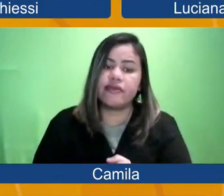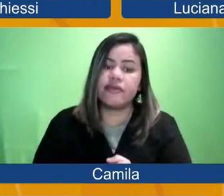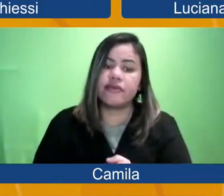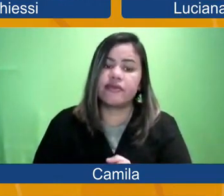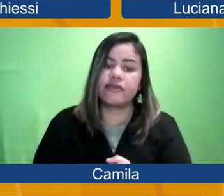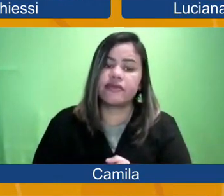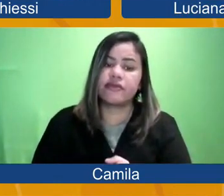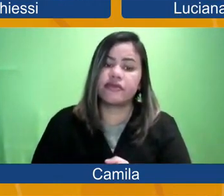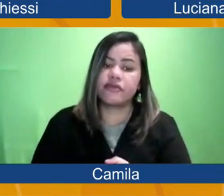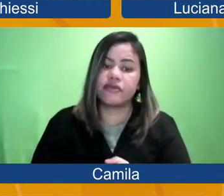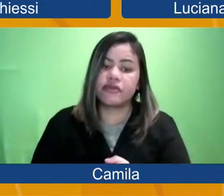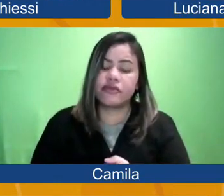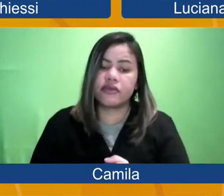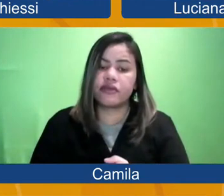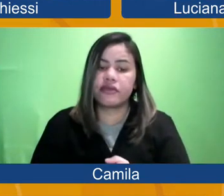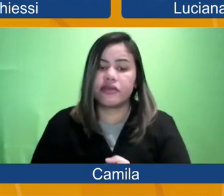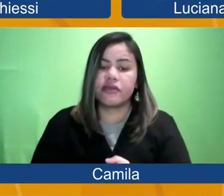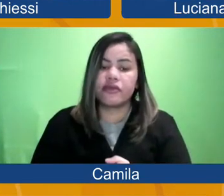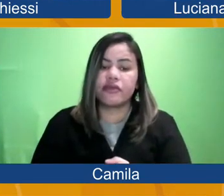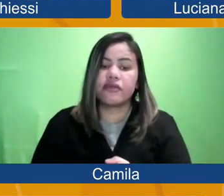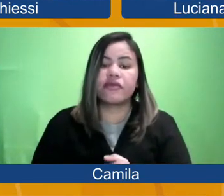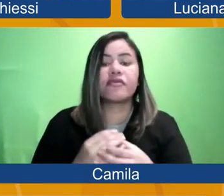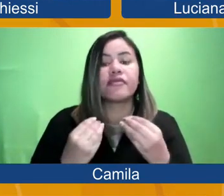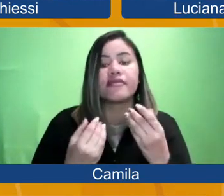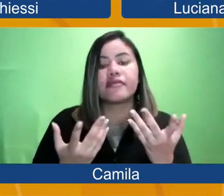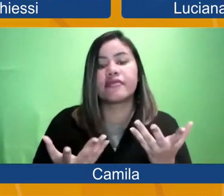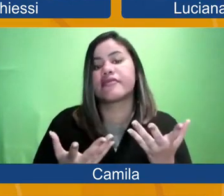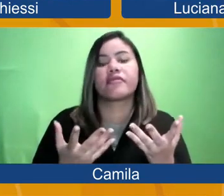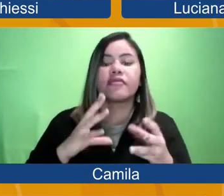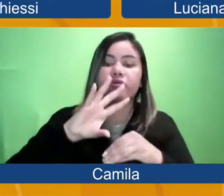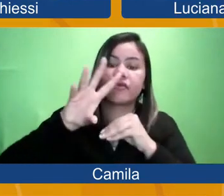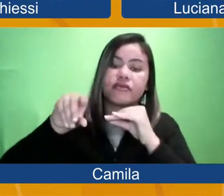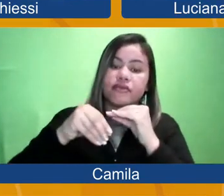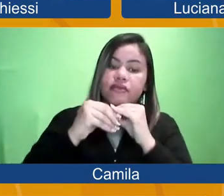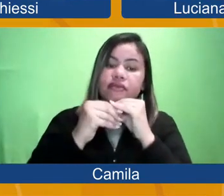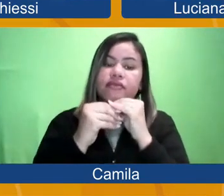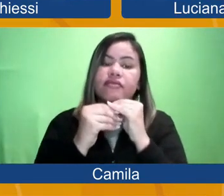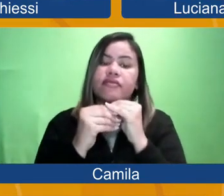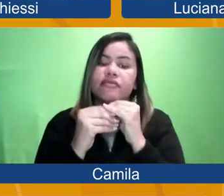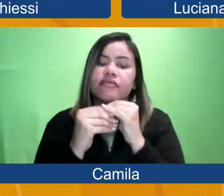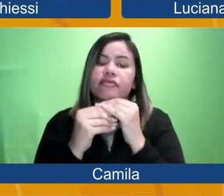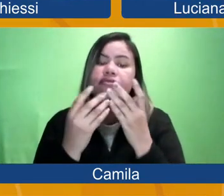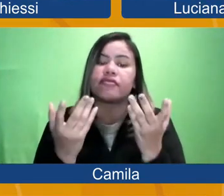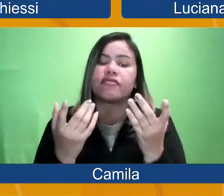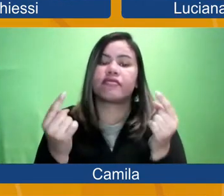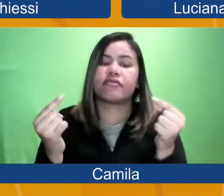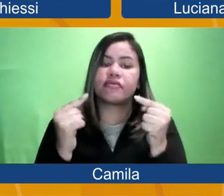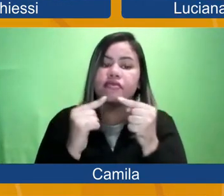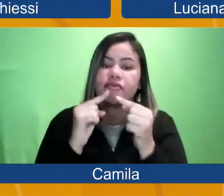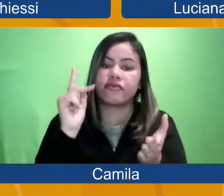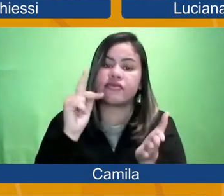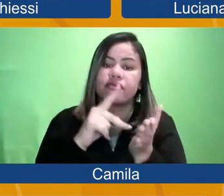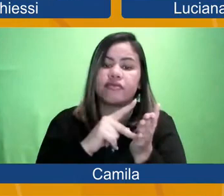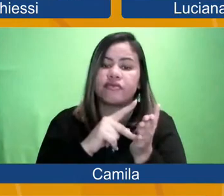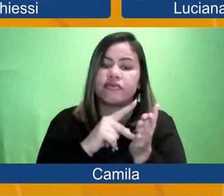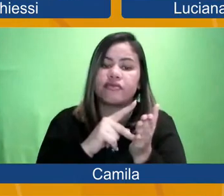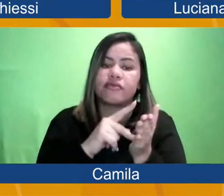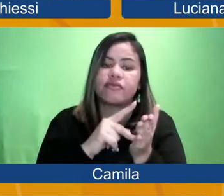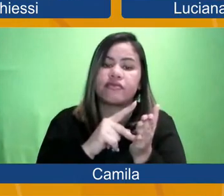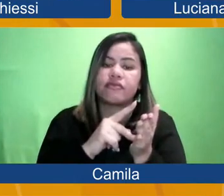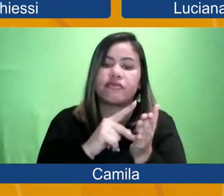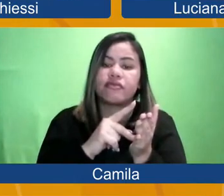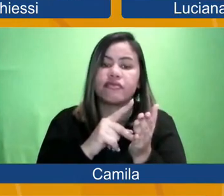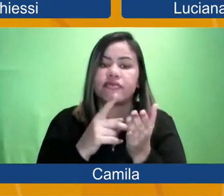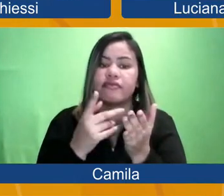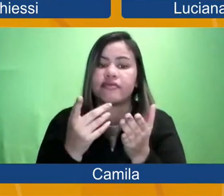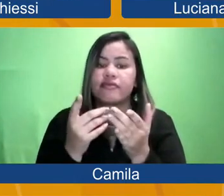aquilo seja realmente implementado, né, para realmente fazer uma